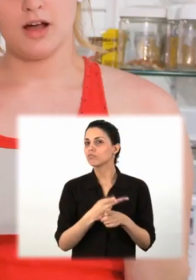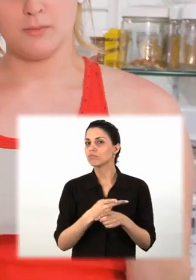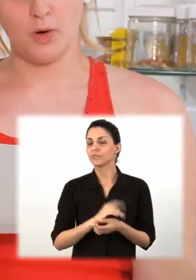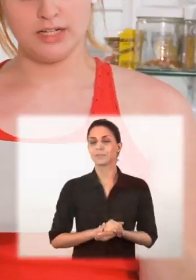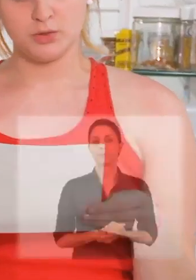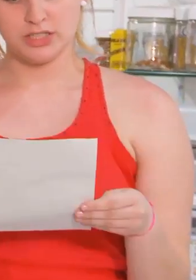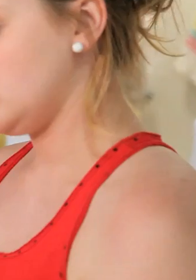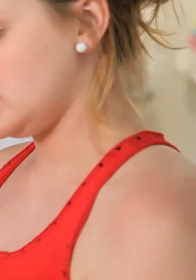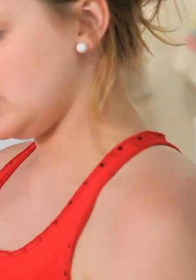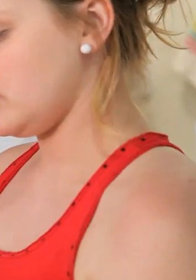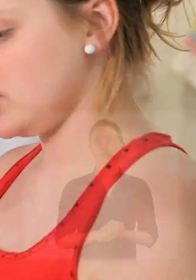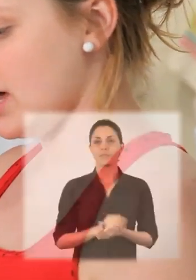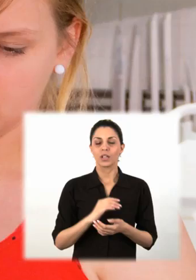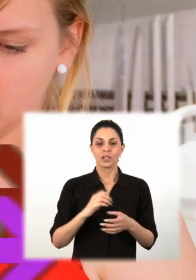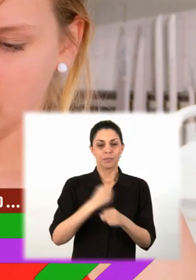intenções.